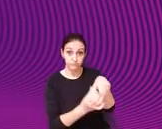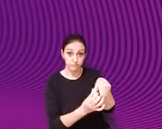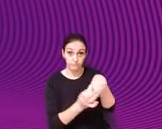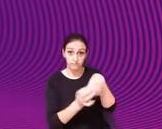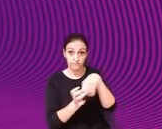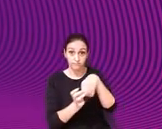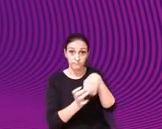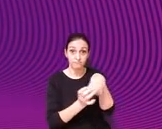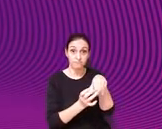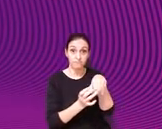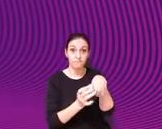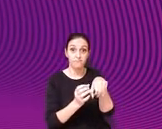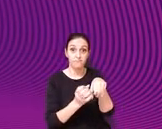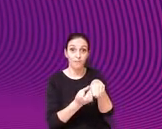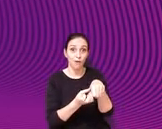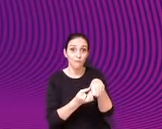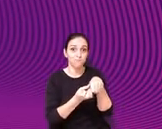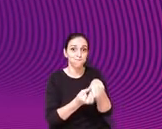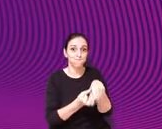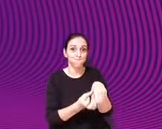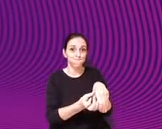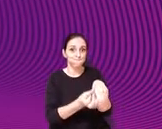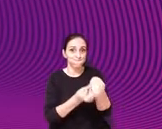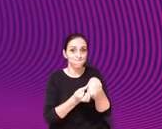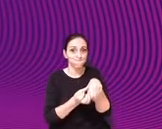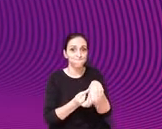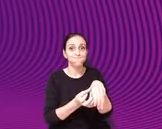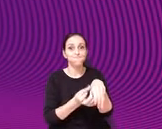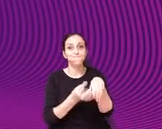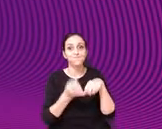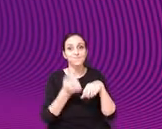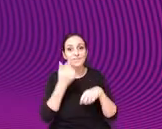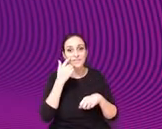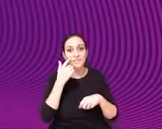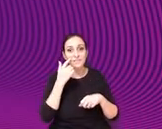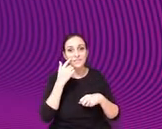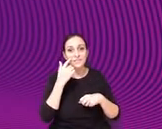se torna bem saliente com a disfunção ventricular.